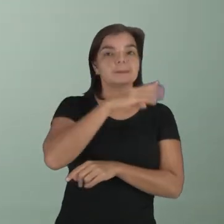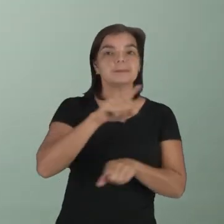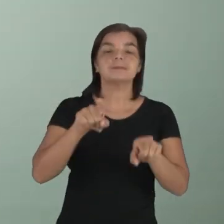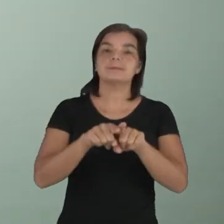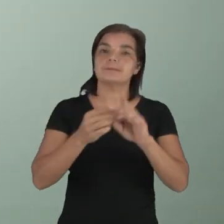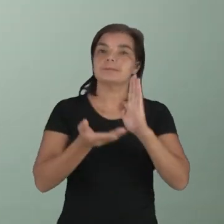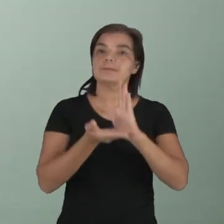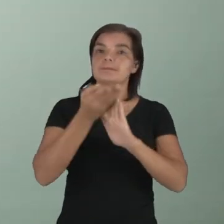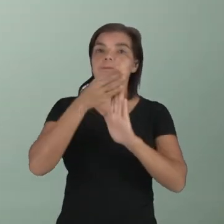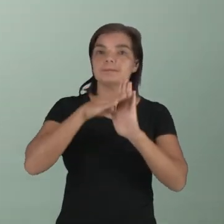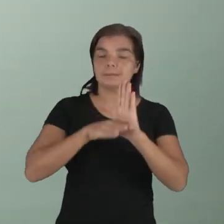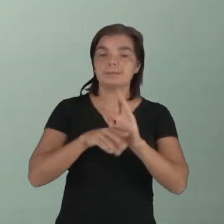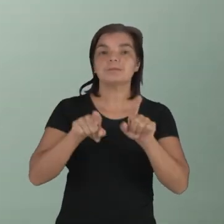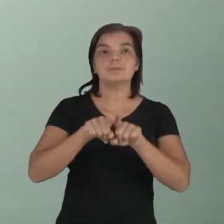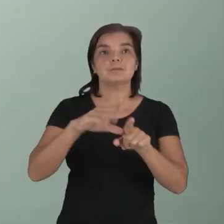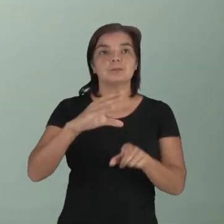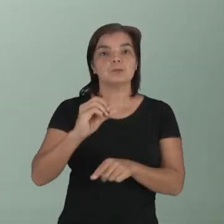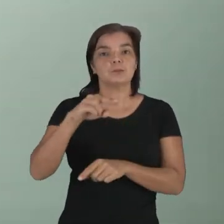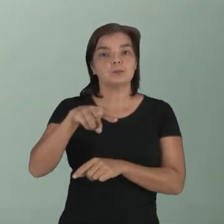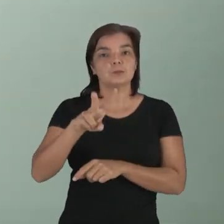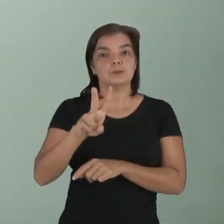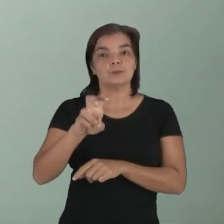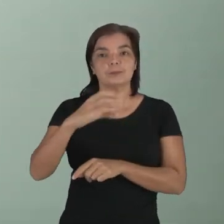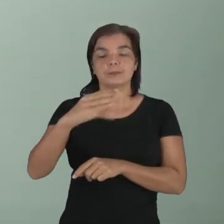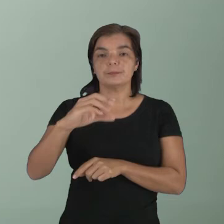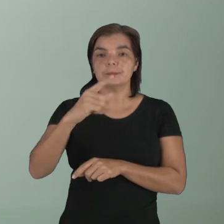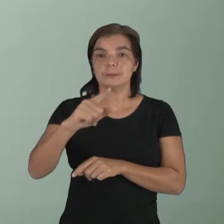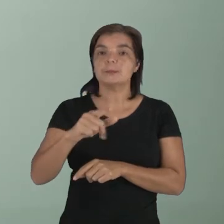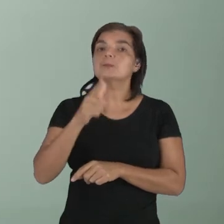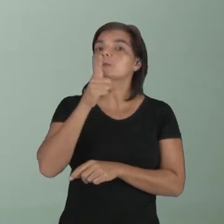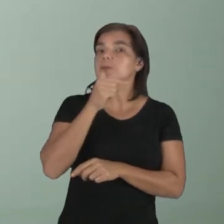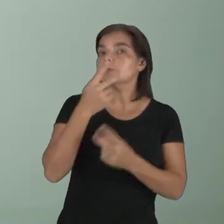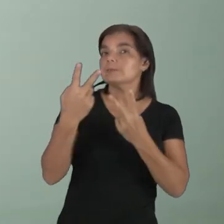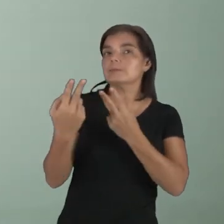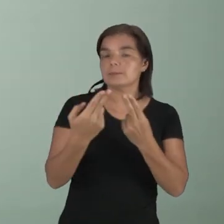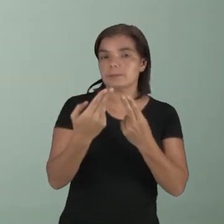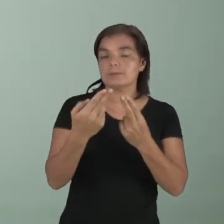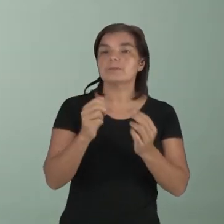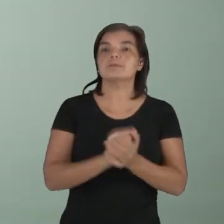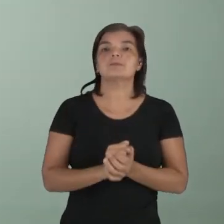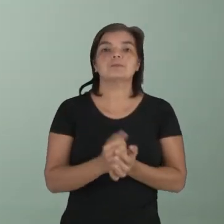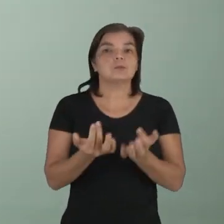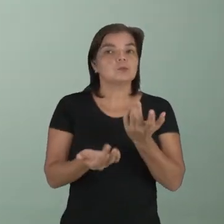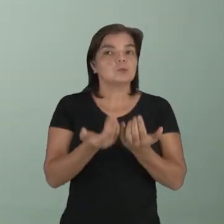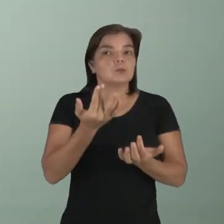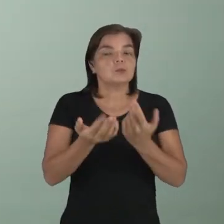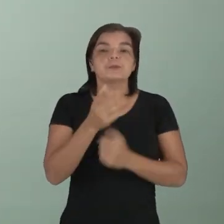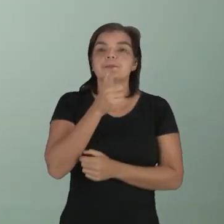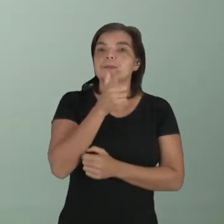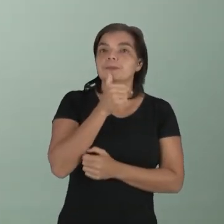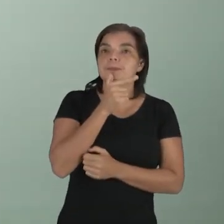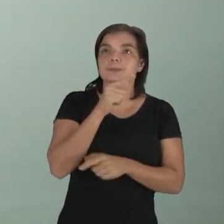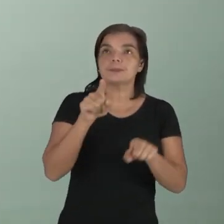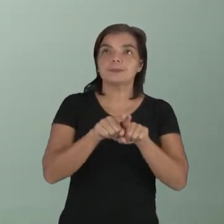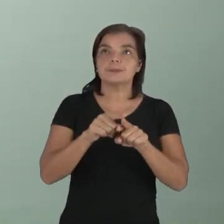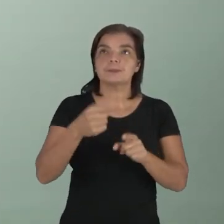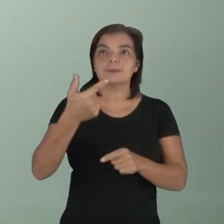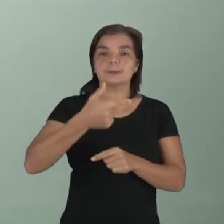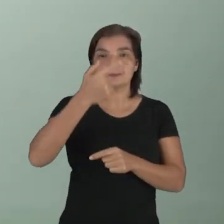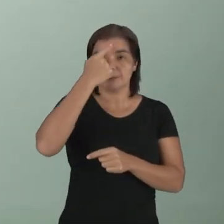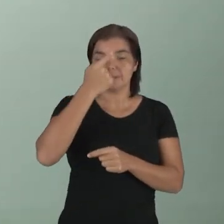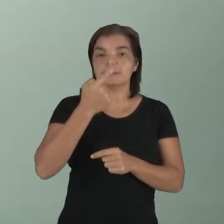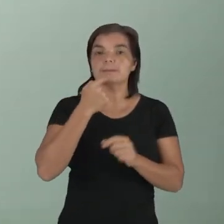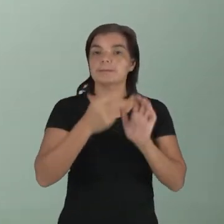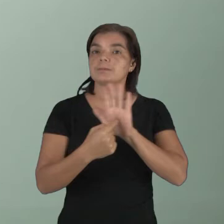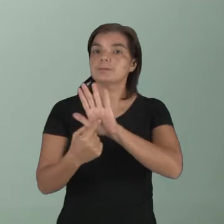Esse sobe e desce é o que a gente chama de convecção. No líquido é a mesma coisa. Aqueceu a massa de água, na segunda imagem aí que